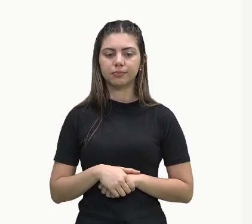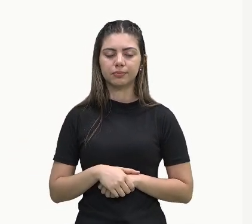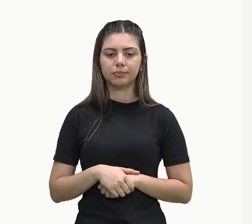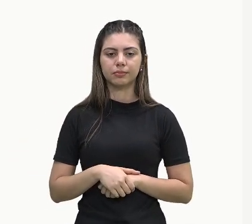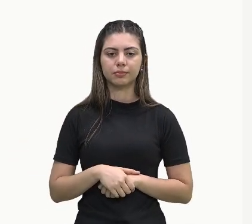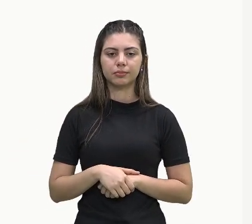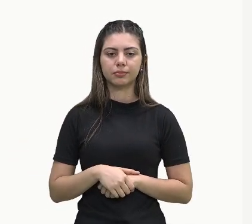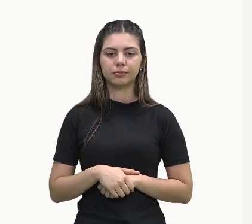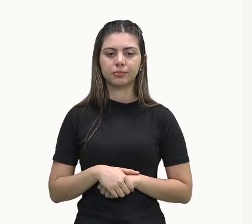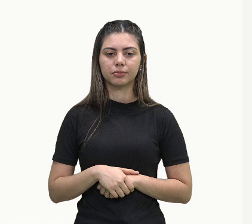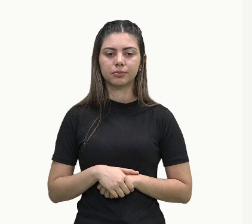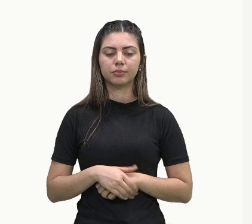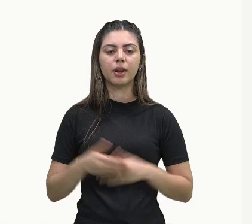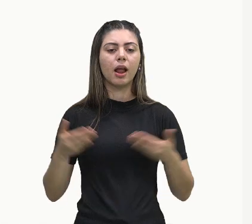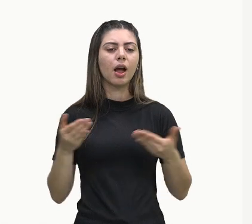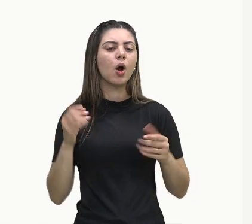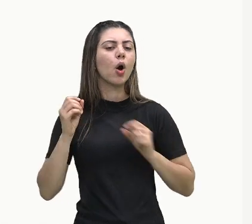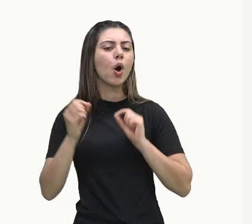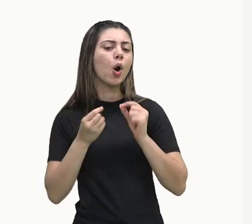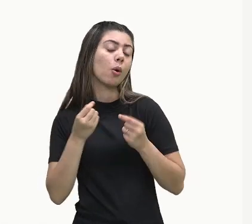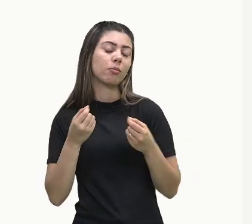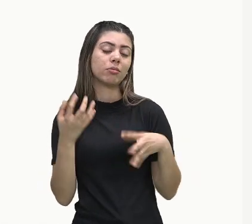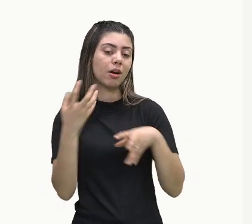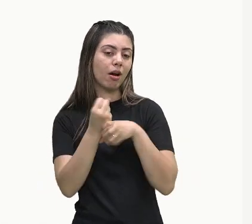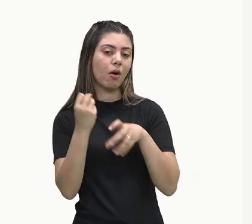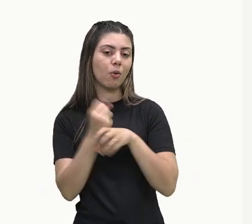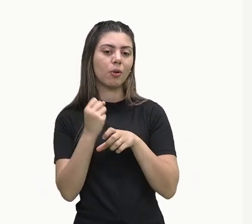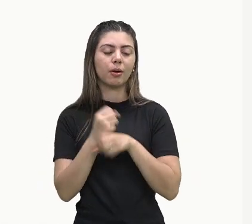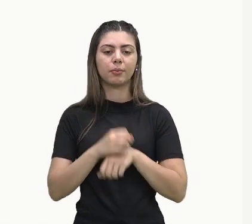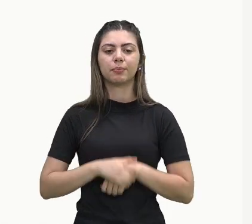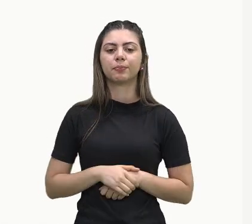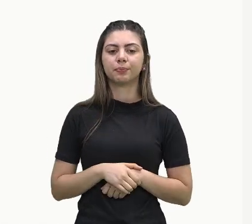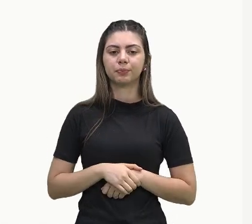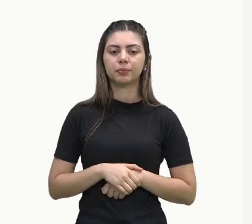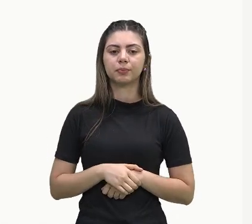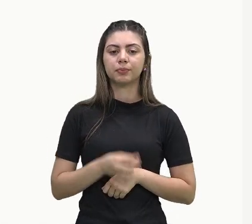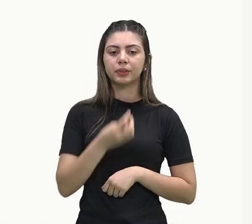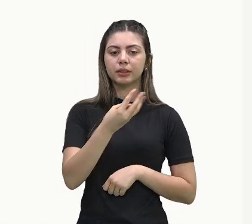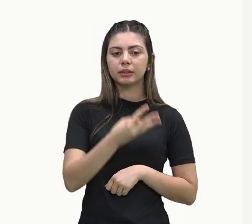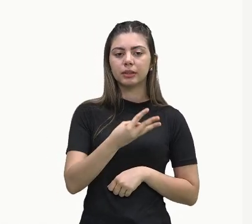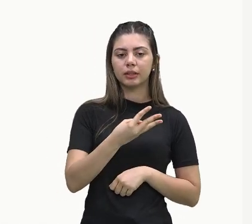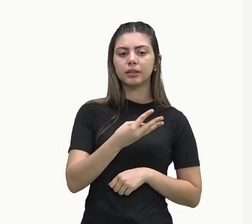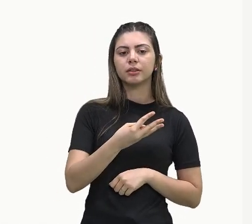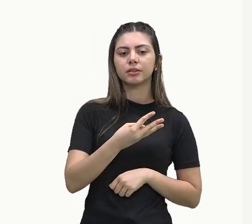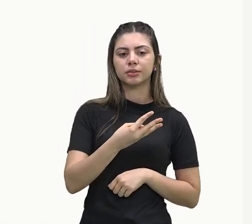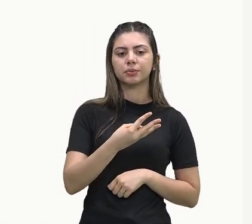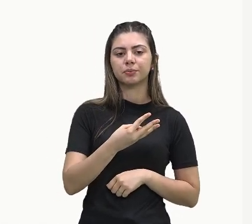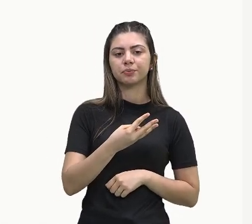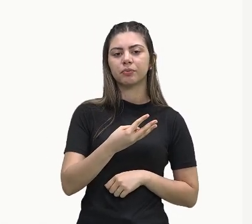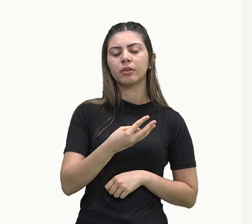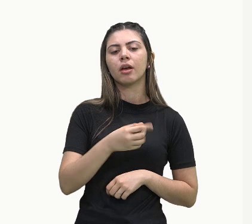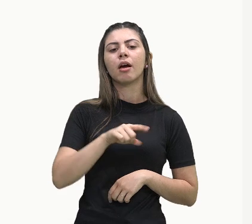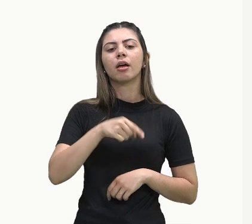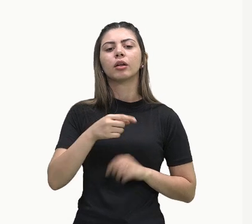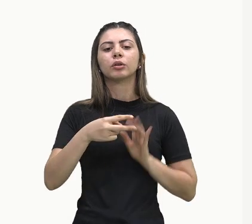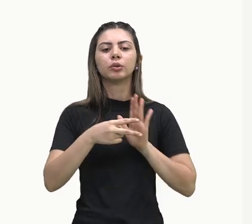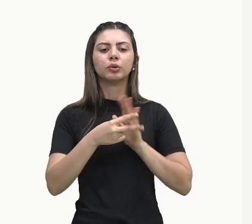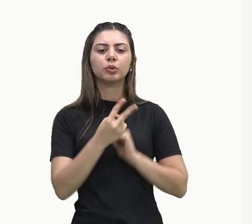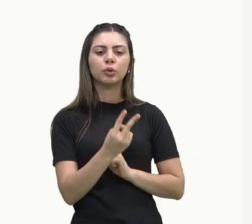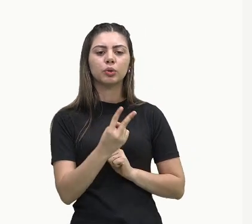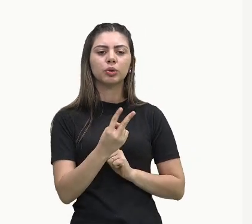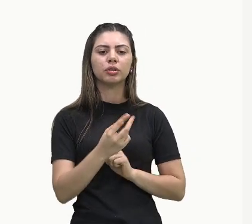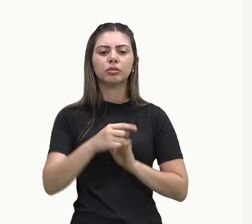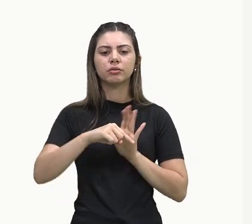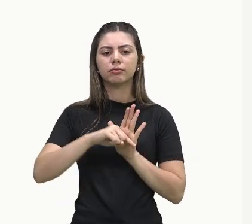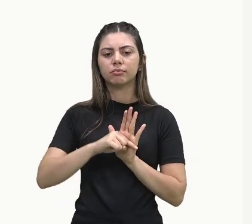bem agora né basta calcular o valor de n 3 N vai ficar -2 mais vezes men men n